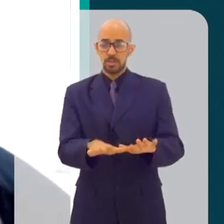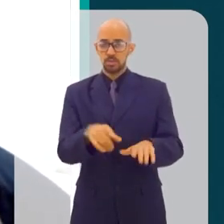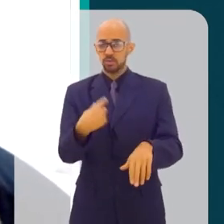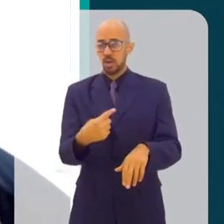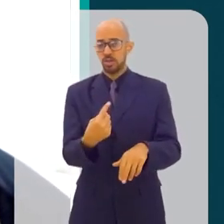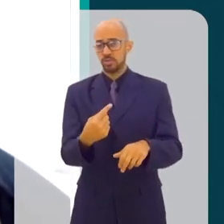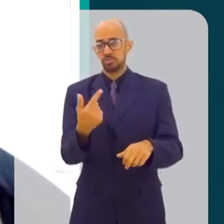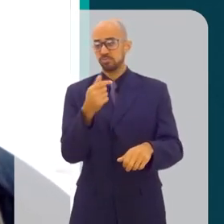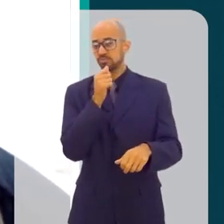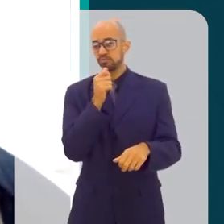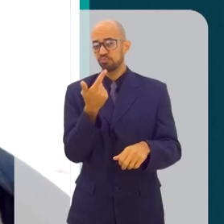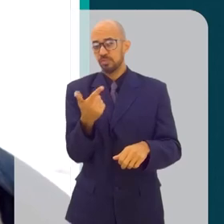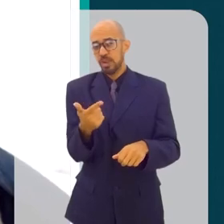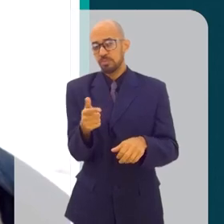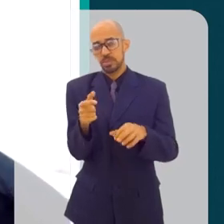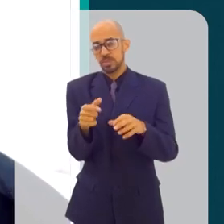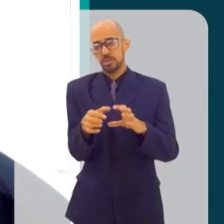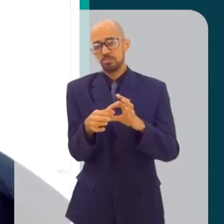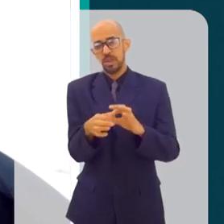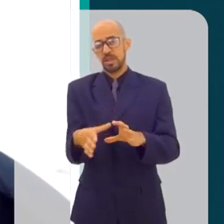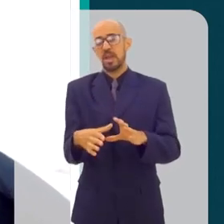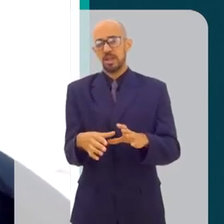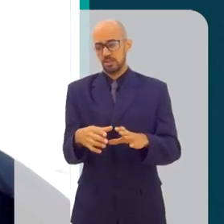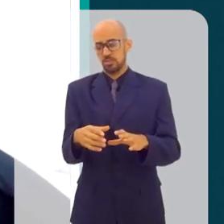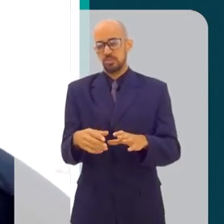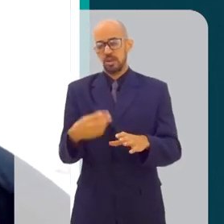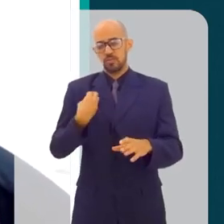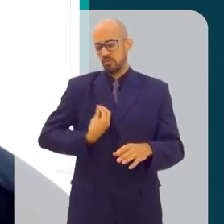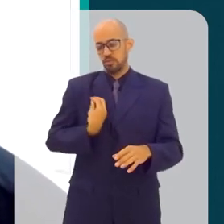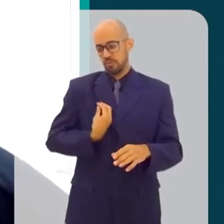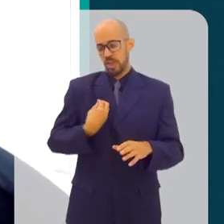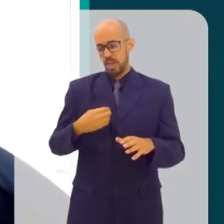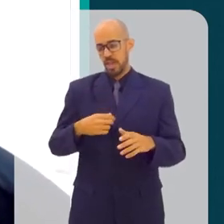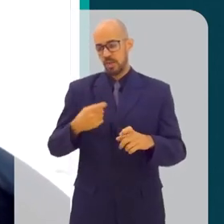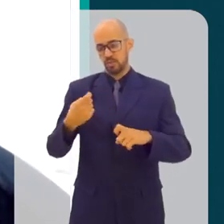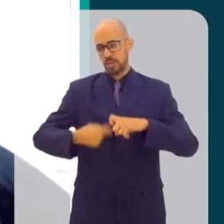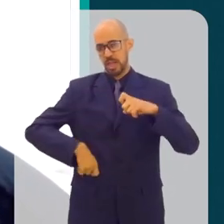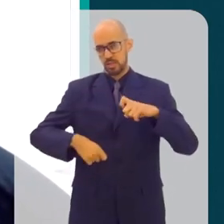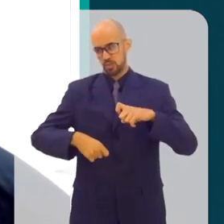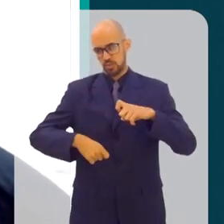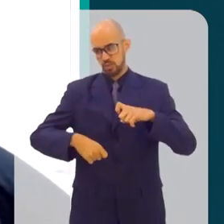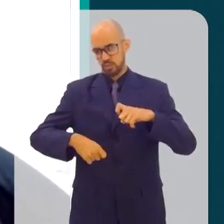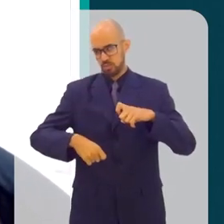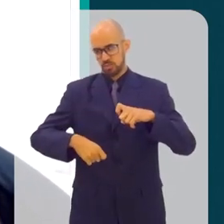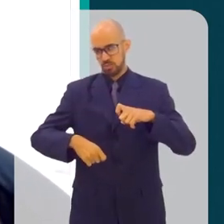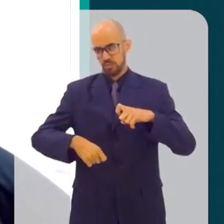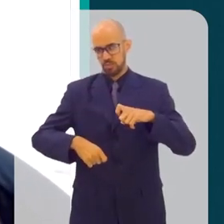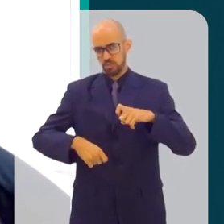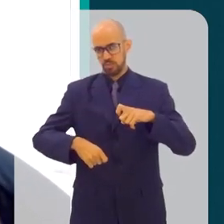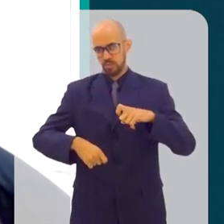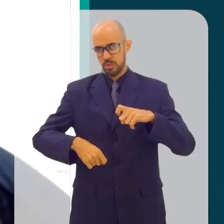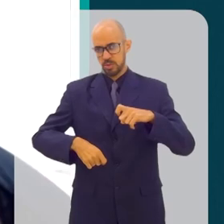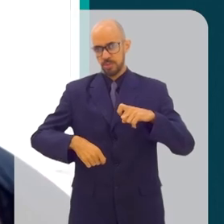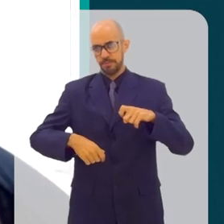tem essa liberdade para sermos livres no ato sexual.